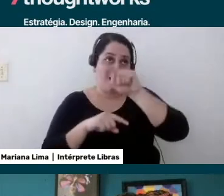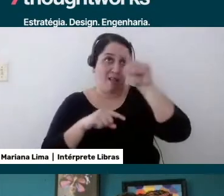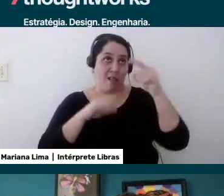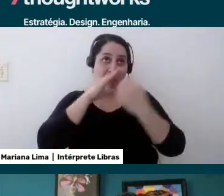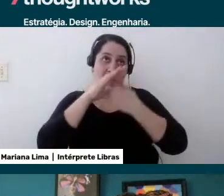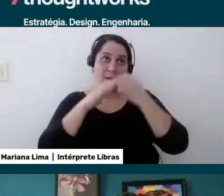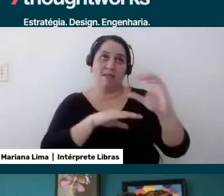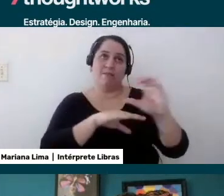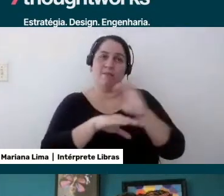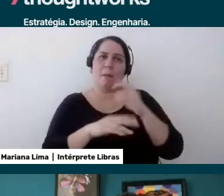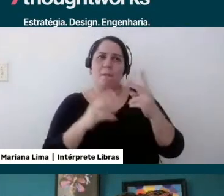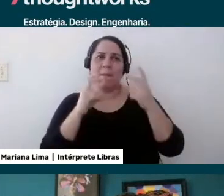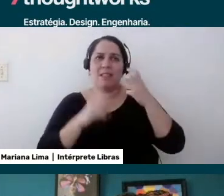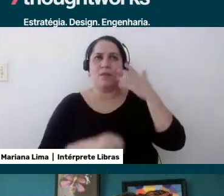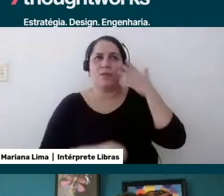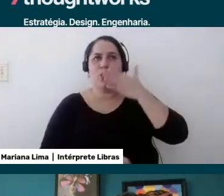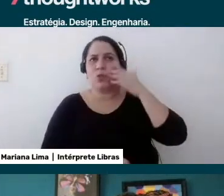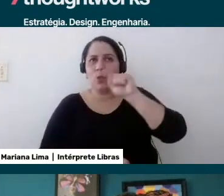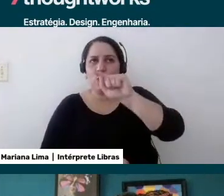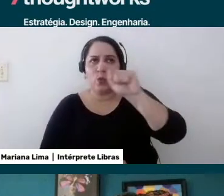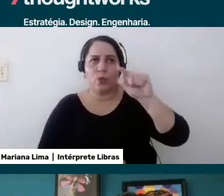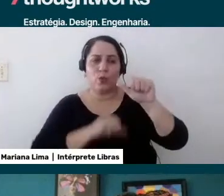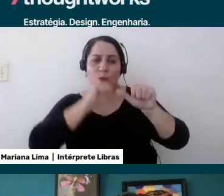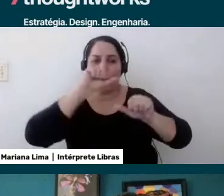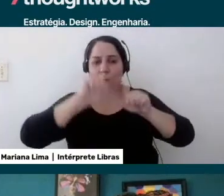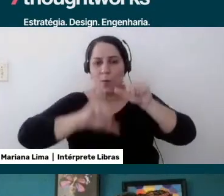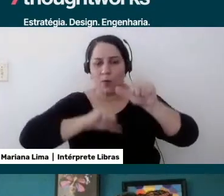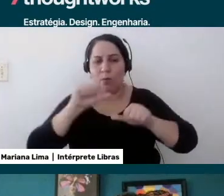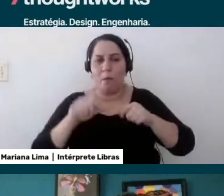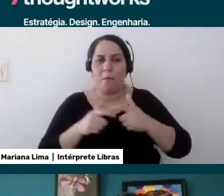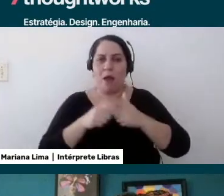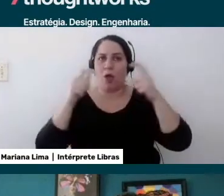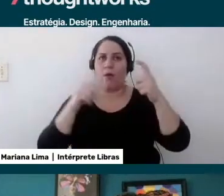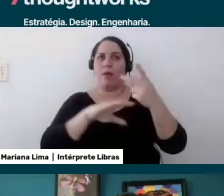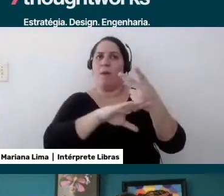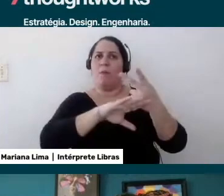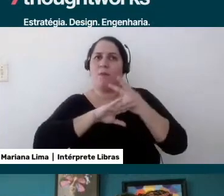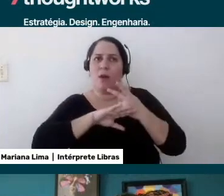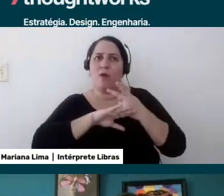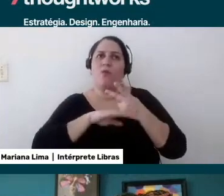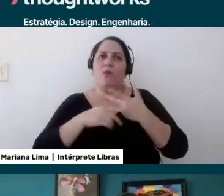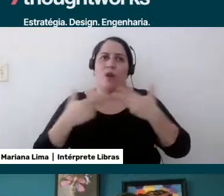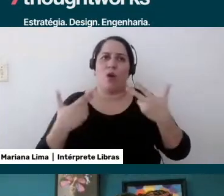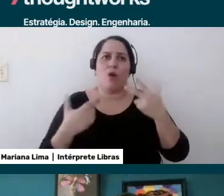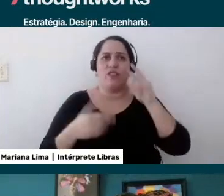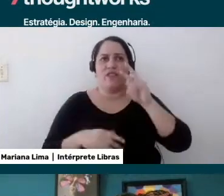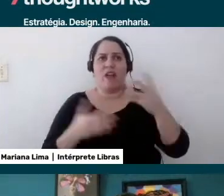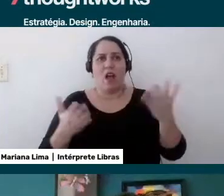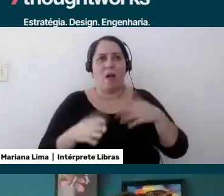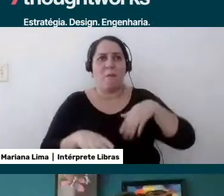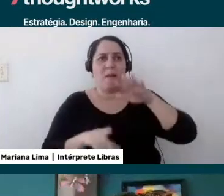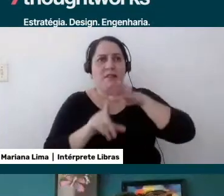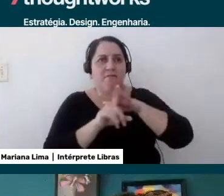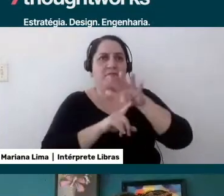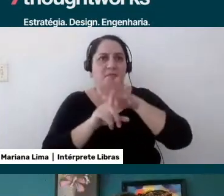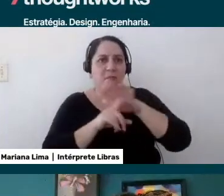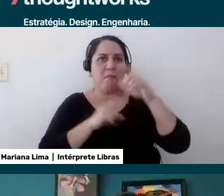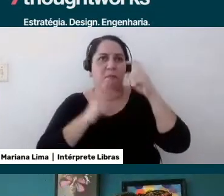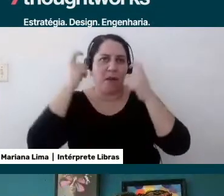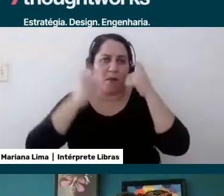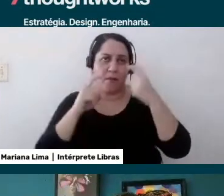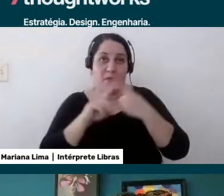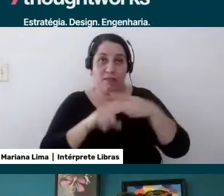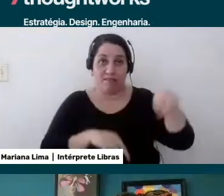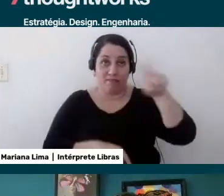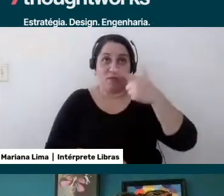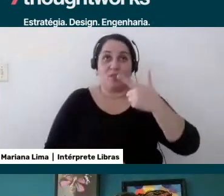né, a mudança no discurso e o aumento das buscas, né, da demanda, etc. E a gente percebe que se não tem